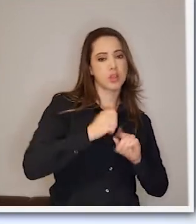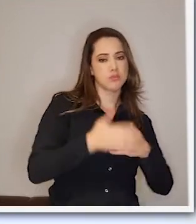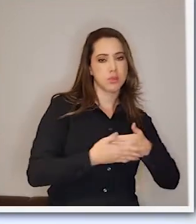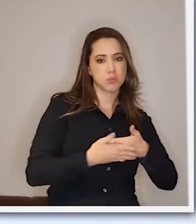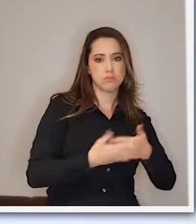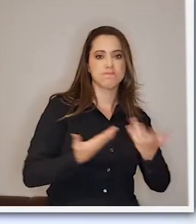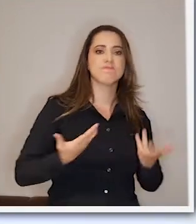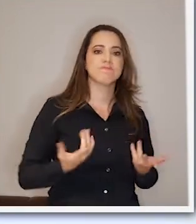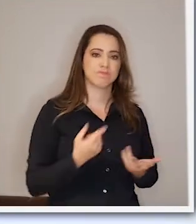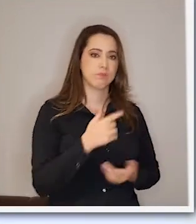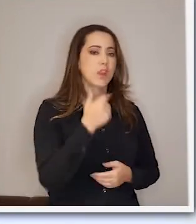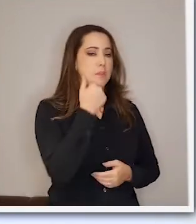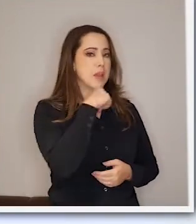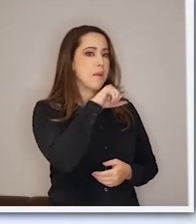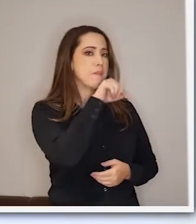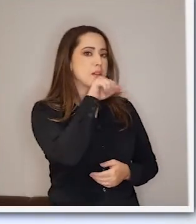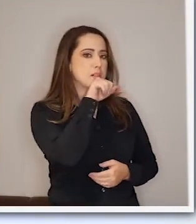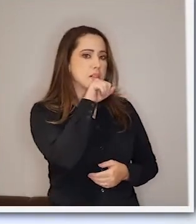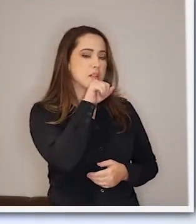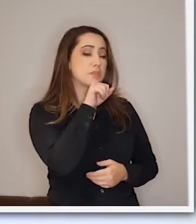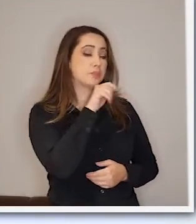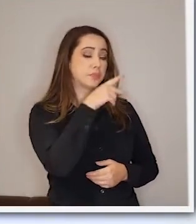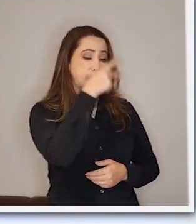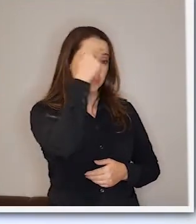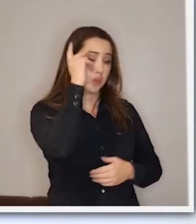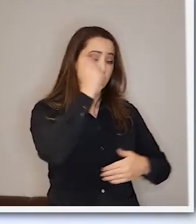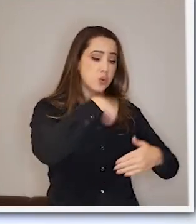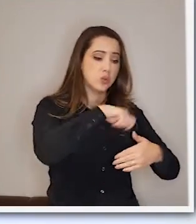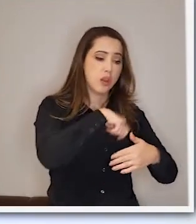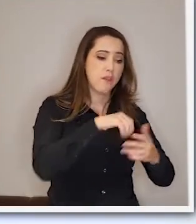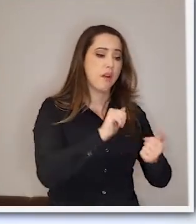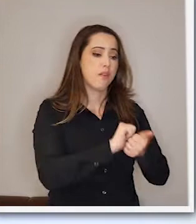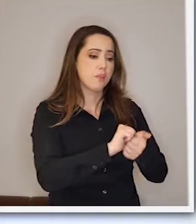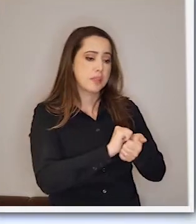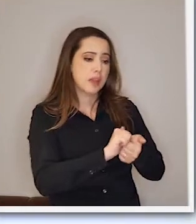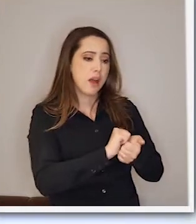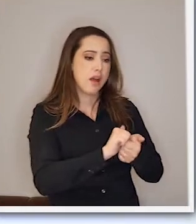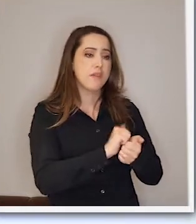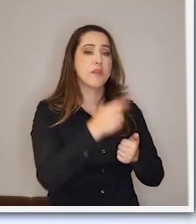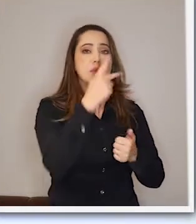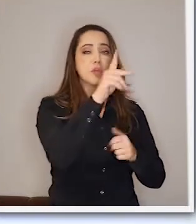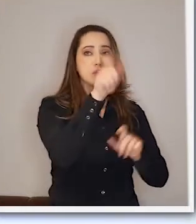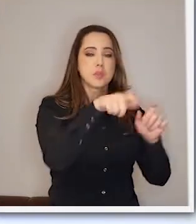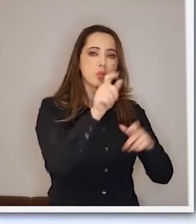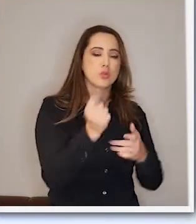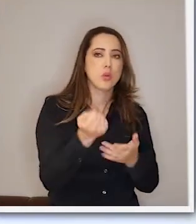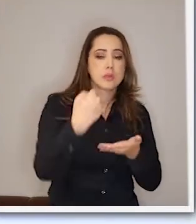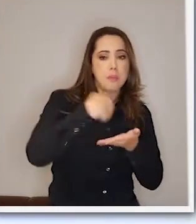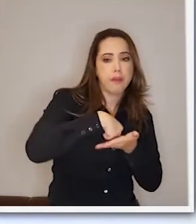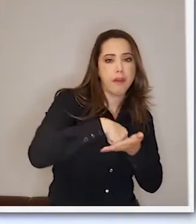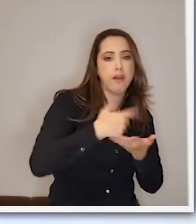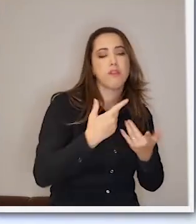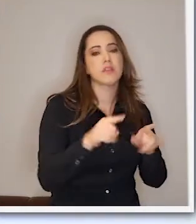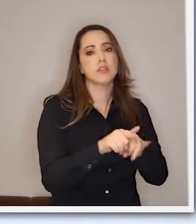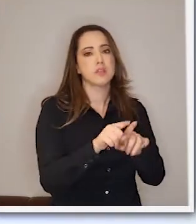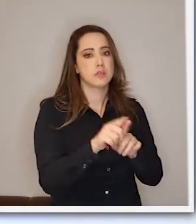casa comum, que lavava, passava e cozinhava para fora para poder nos sustentar. Com isso, todos